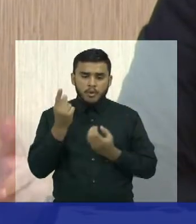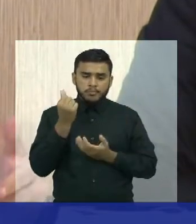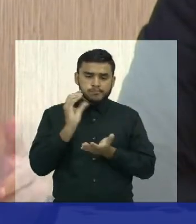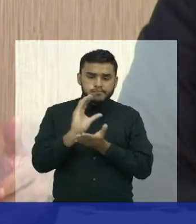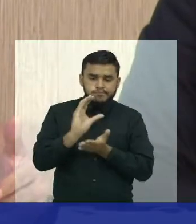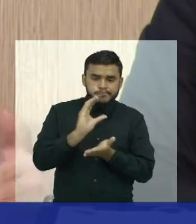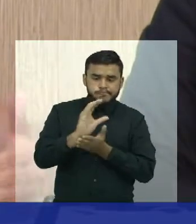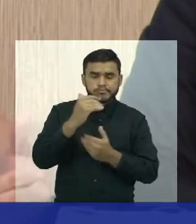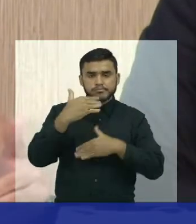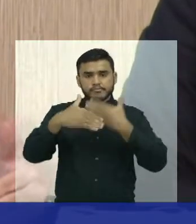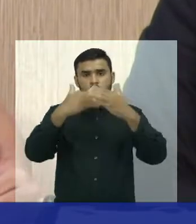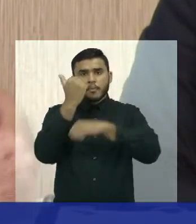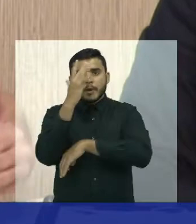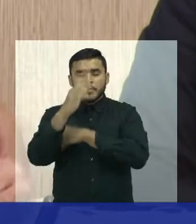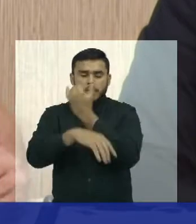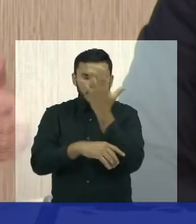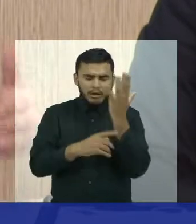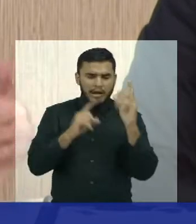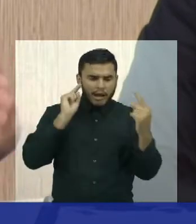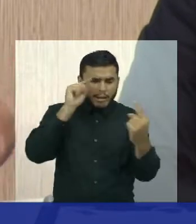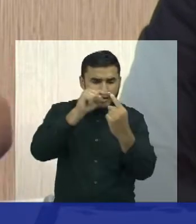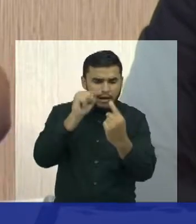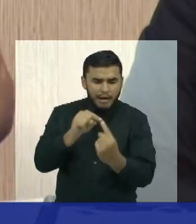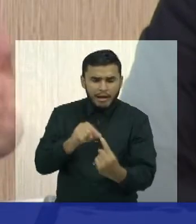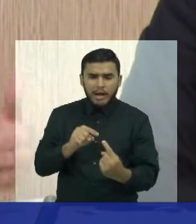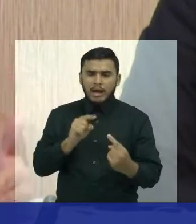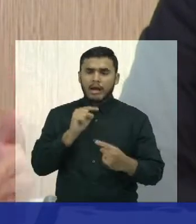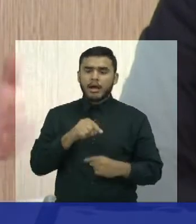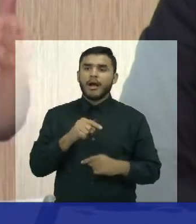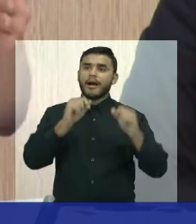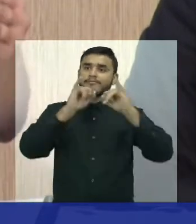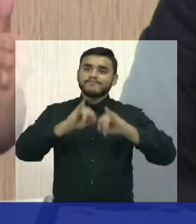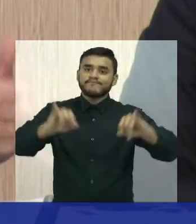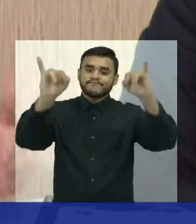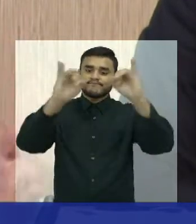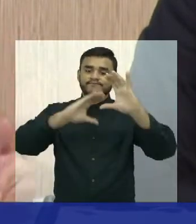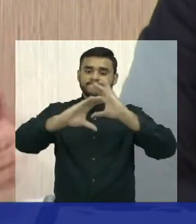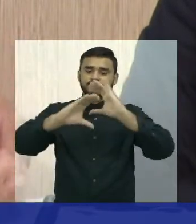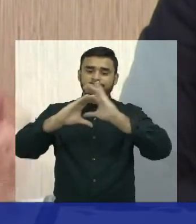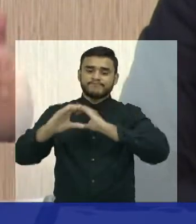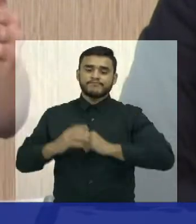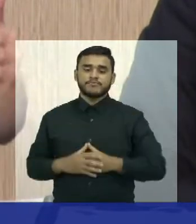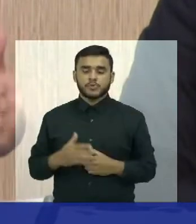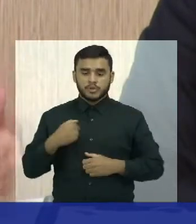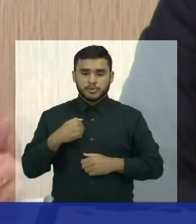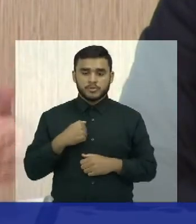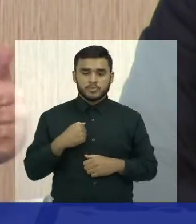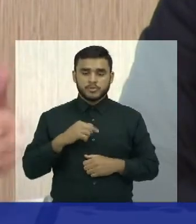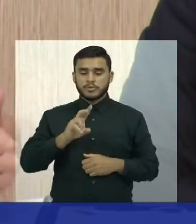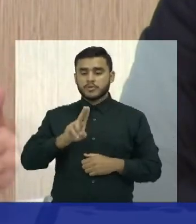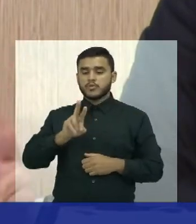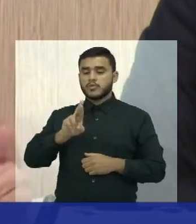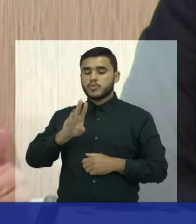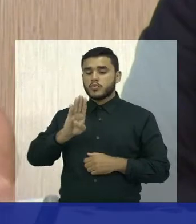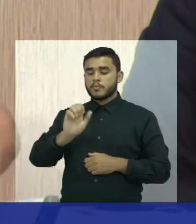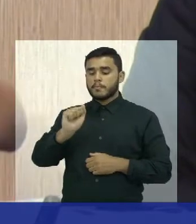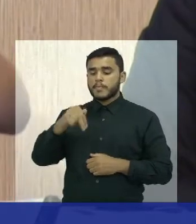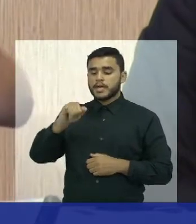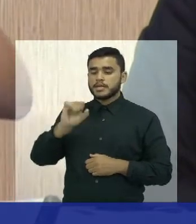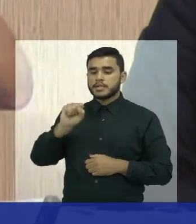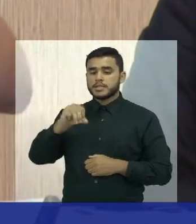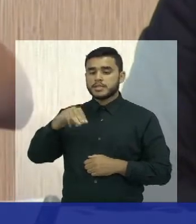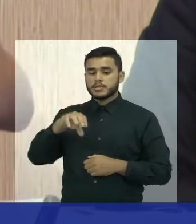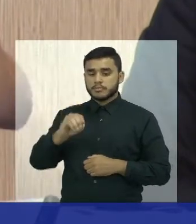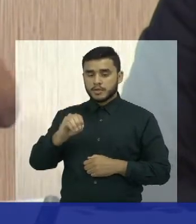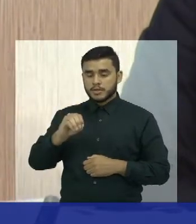você está comunicando. Inclusive, eu quero deixar, já aqui, a gente tem um canal chamado Urbanismo e Meio Ambiente. Se